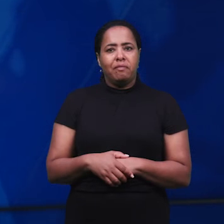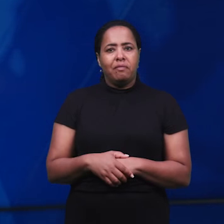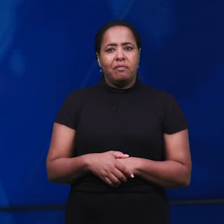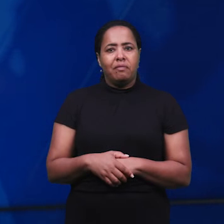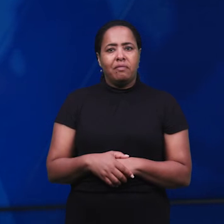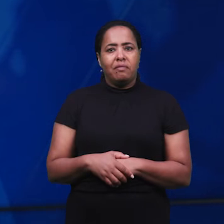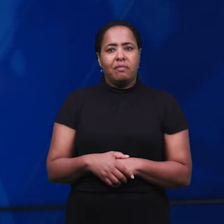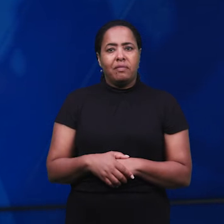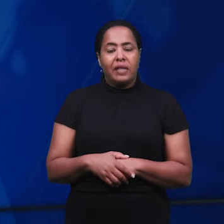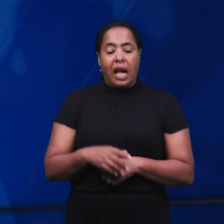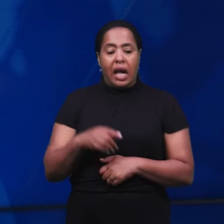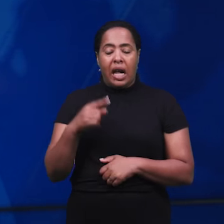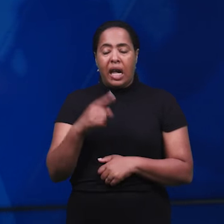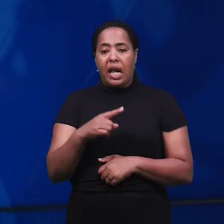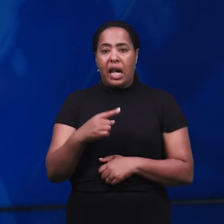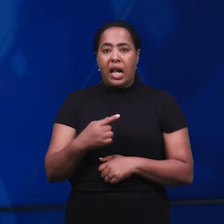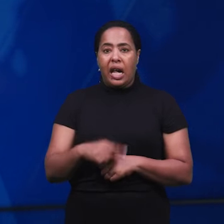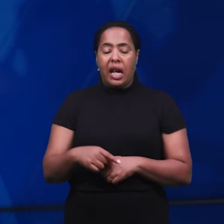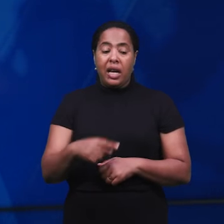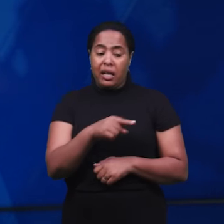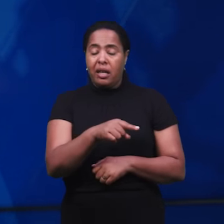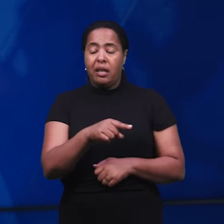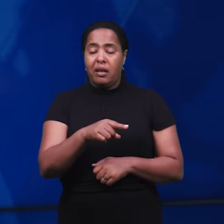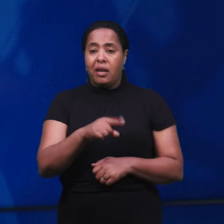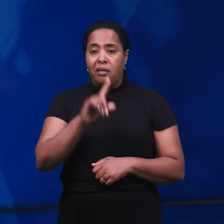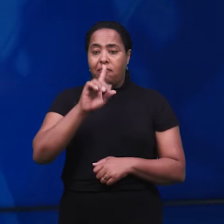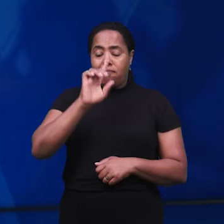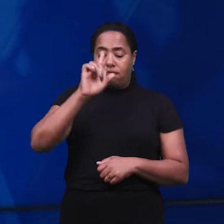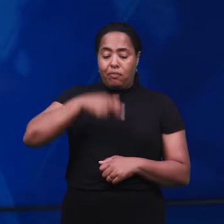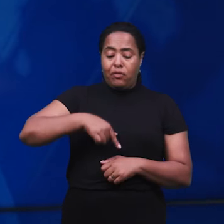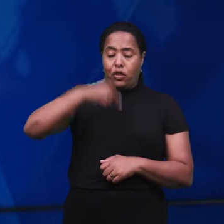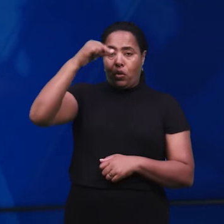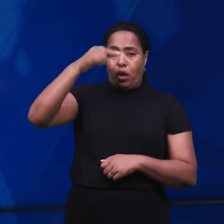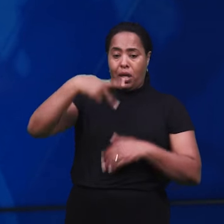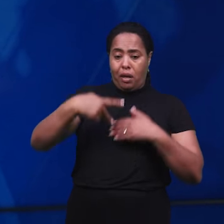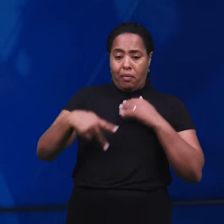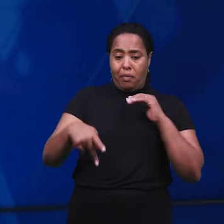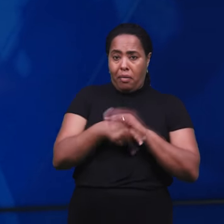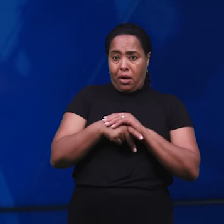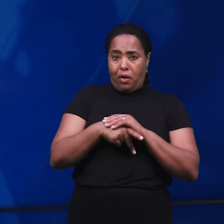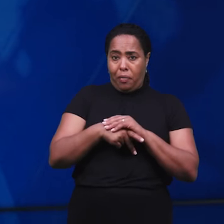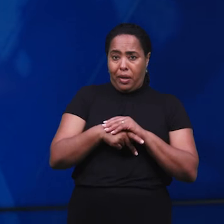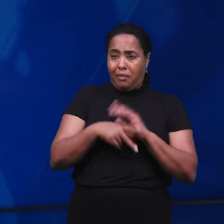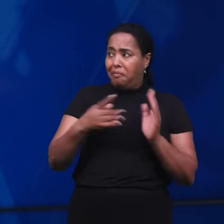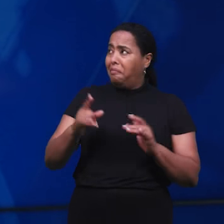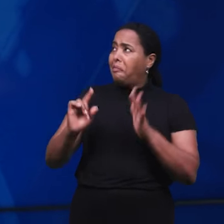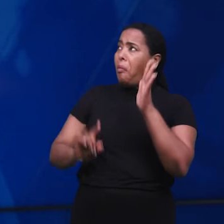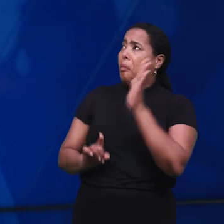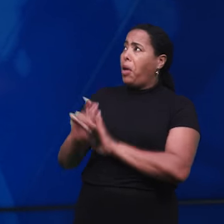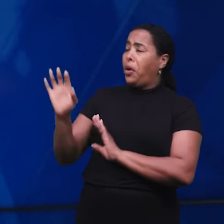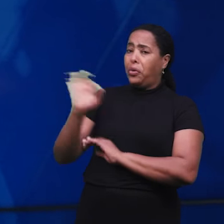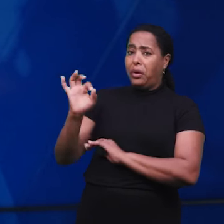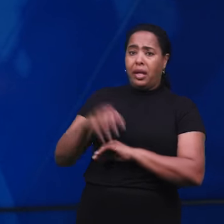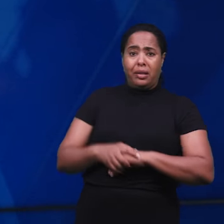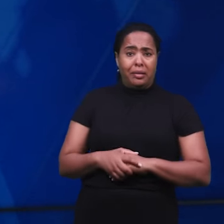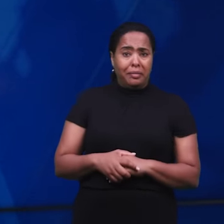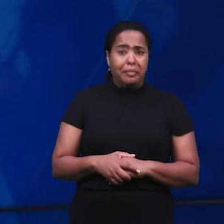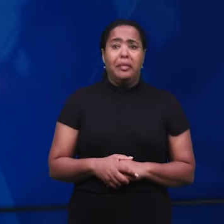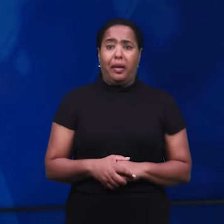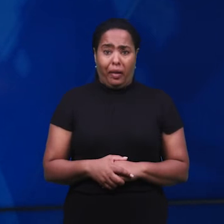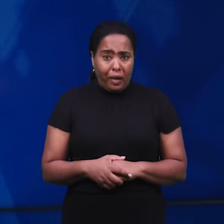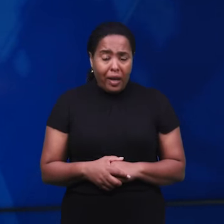se aventurou. Ele se aventurou. Olha, fazer as coisas sem consultar o Senhor é uma